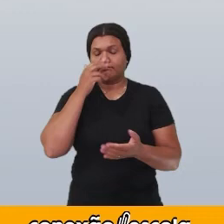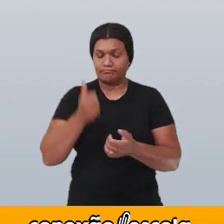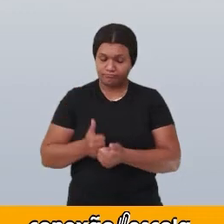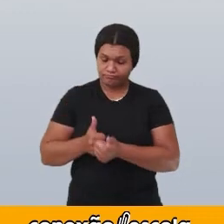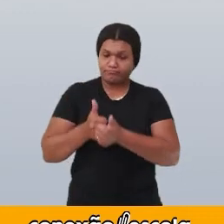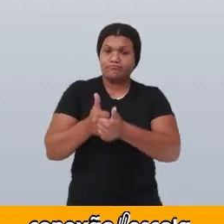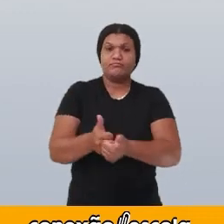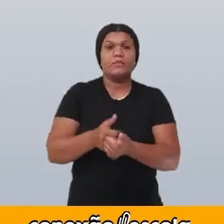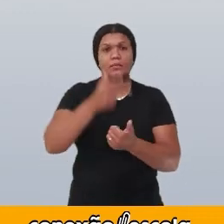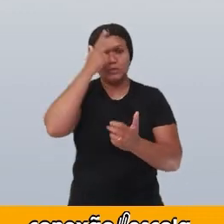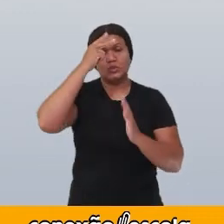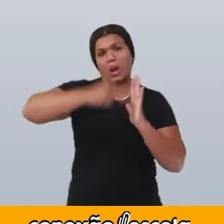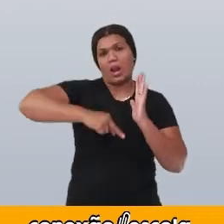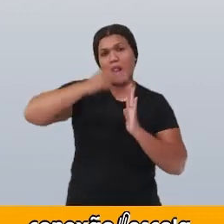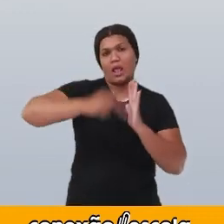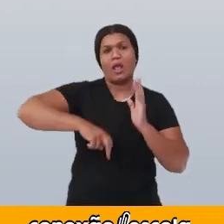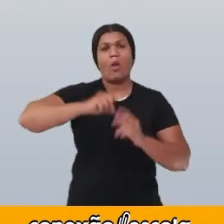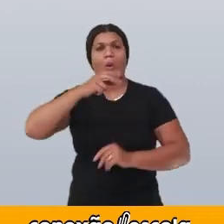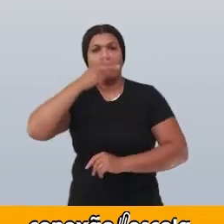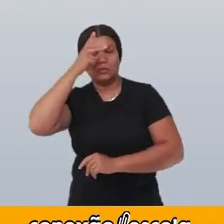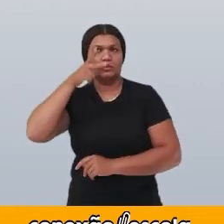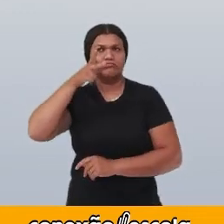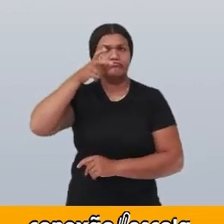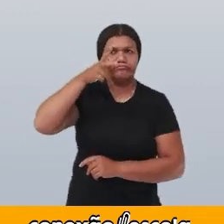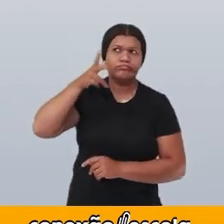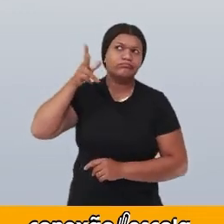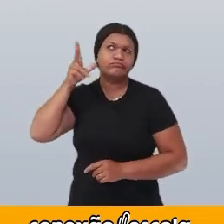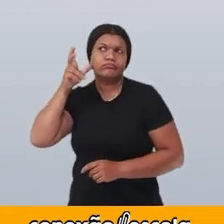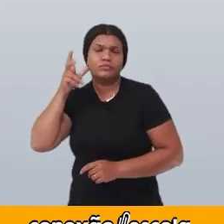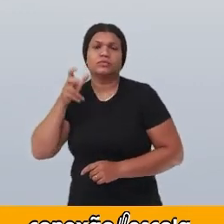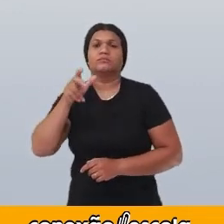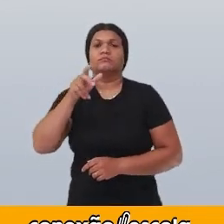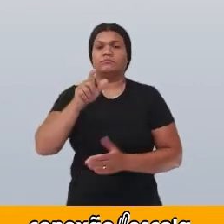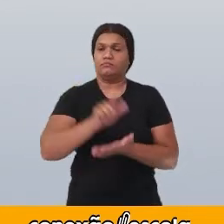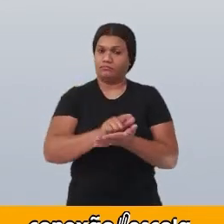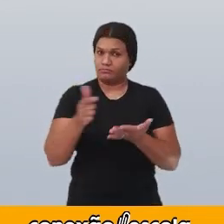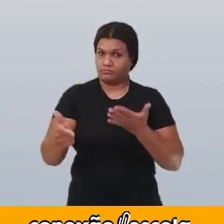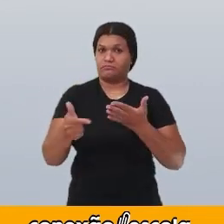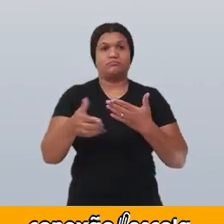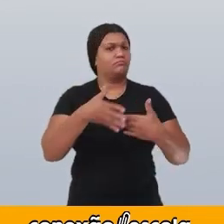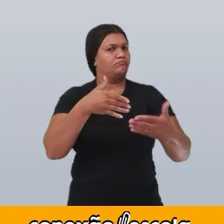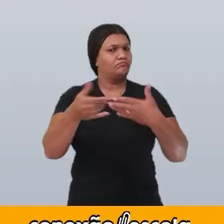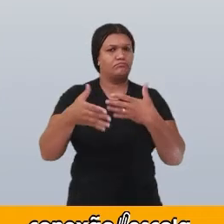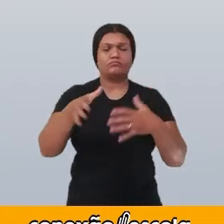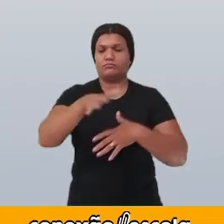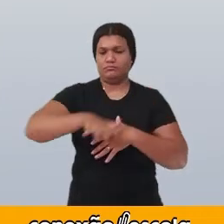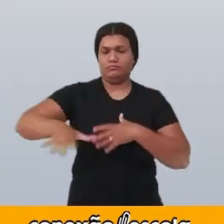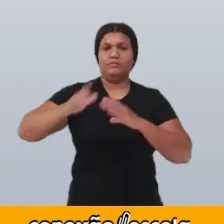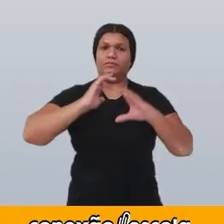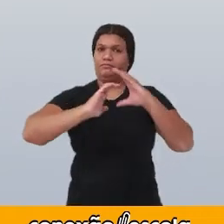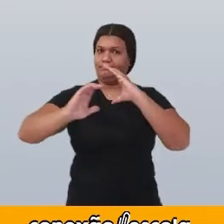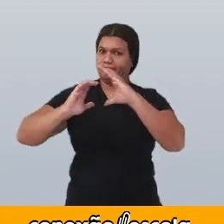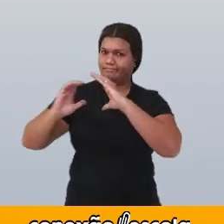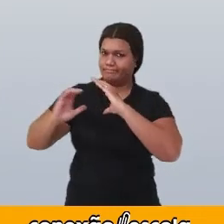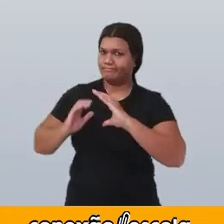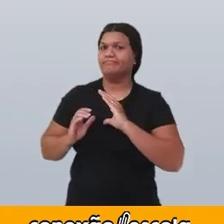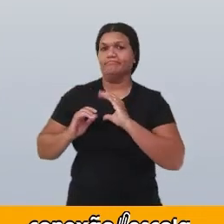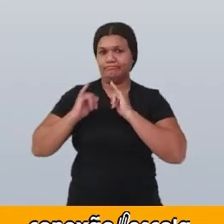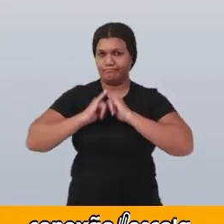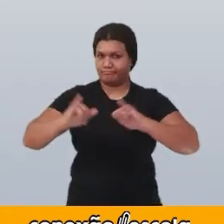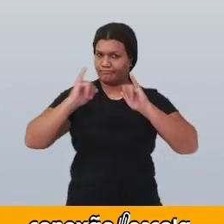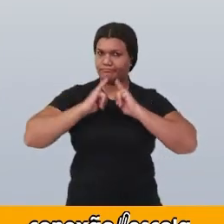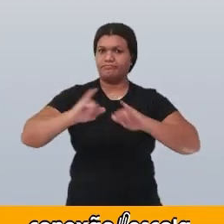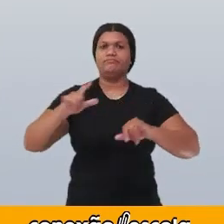leitor, ou o ouvinte, ou o espectador do jornal, ou de algum meio de comunicação, com o objetivo